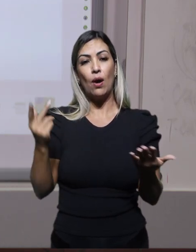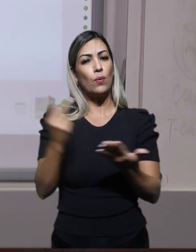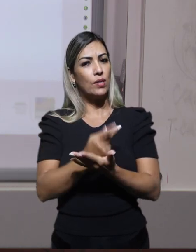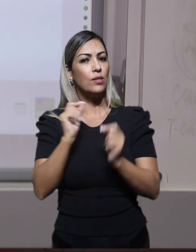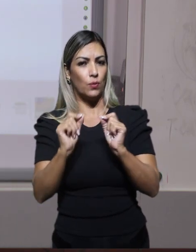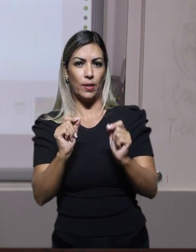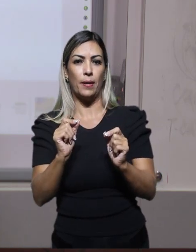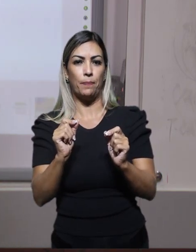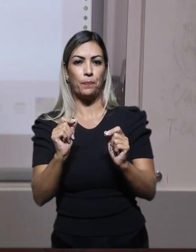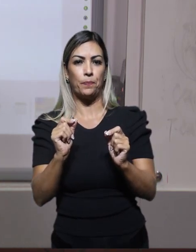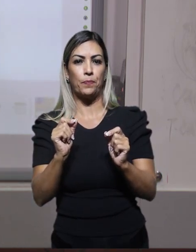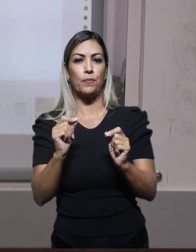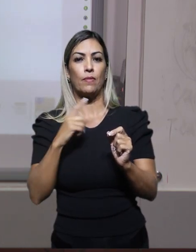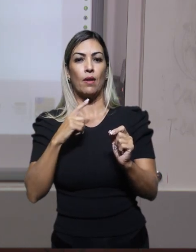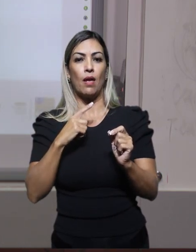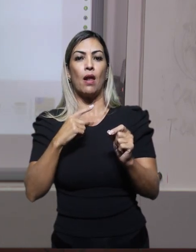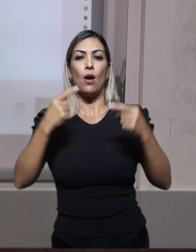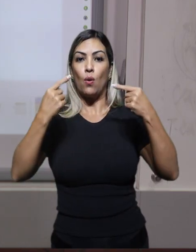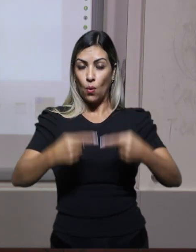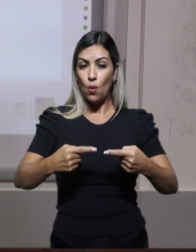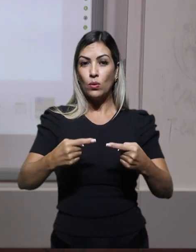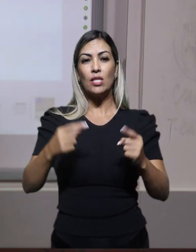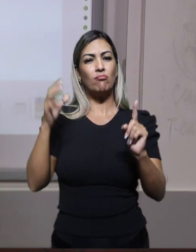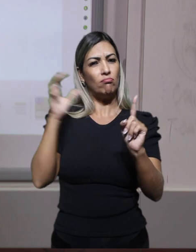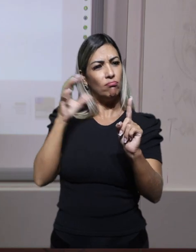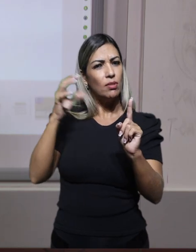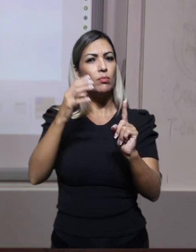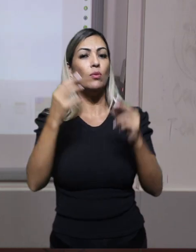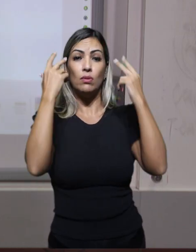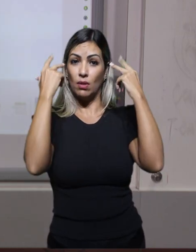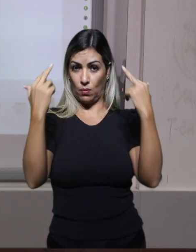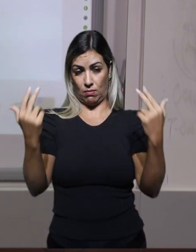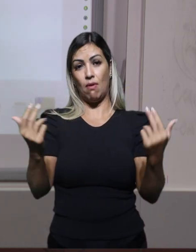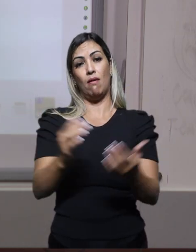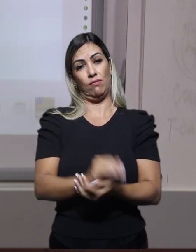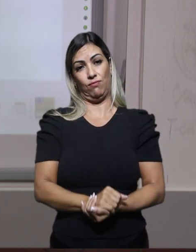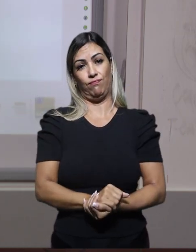lá para contravenção da perturbação de tranquilidade.